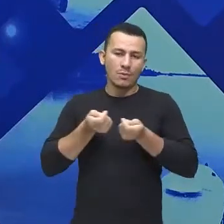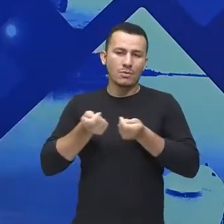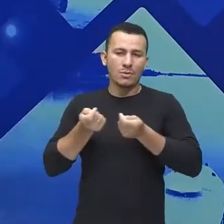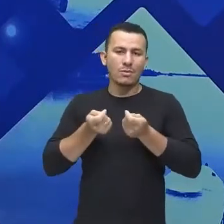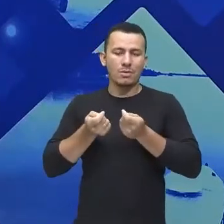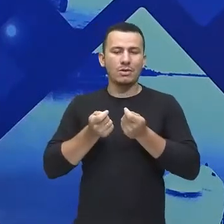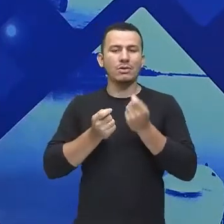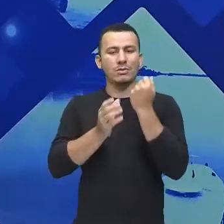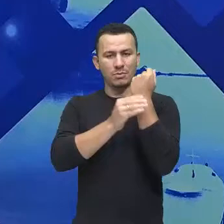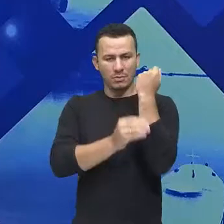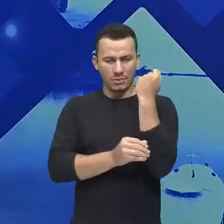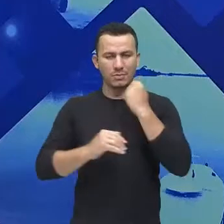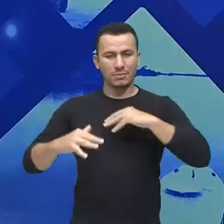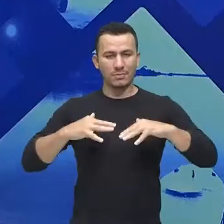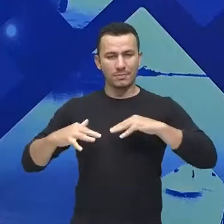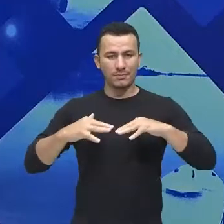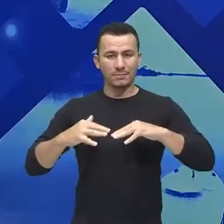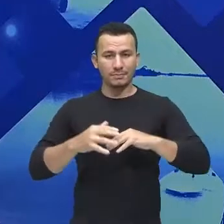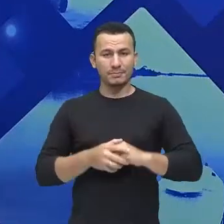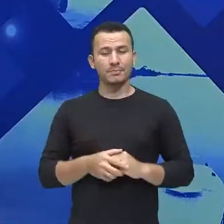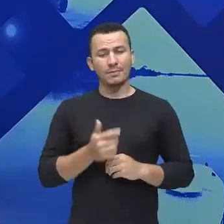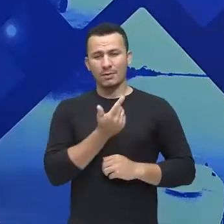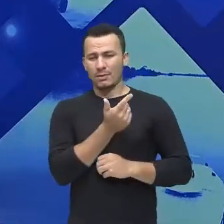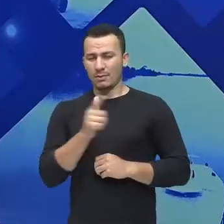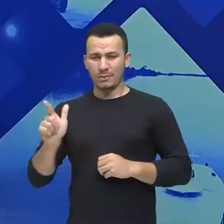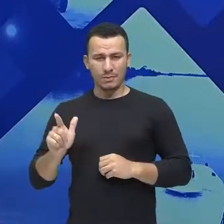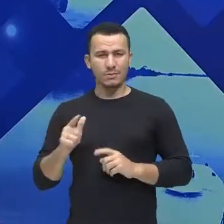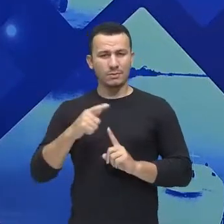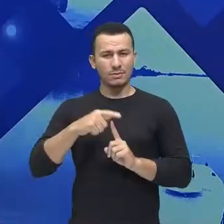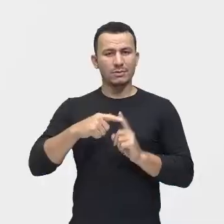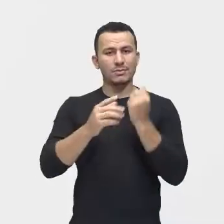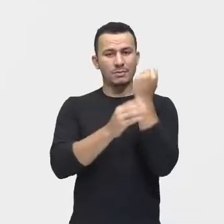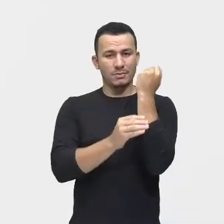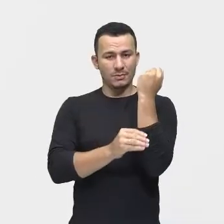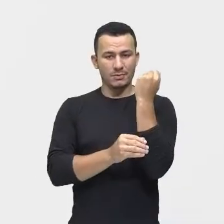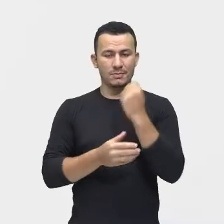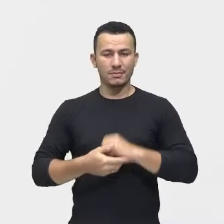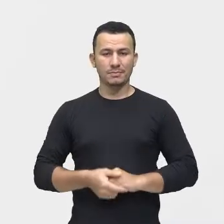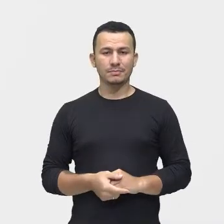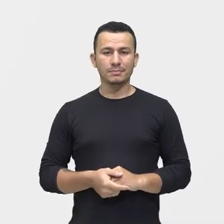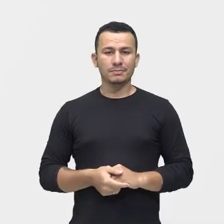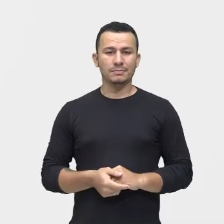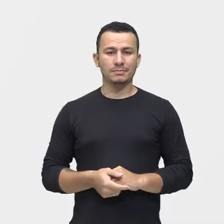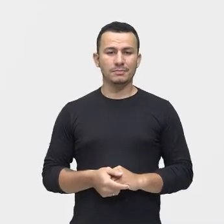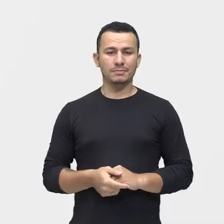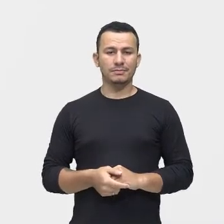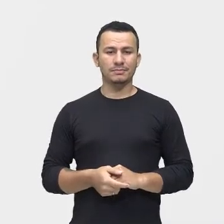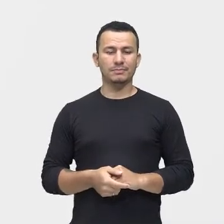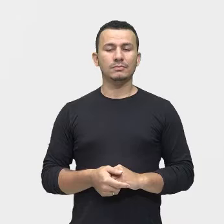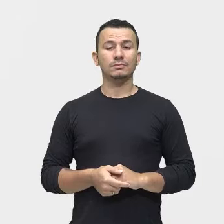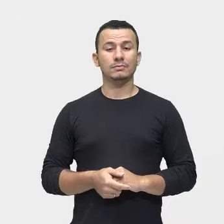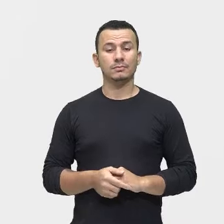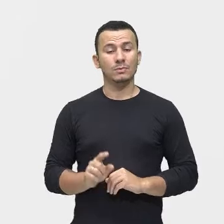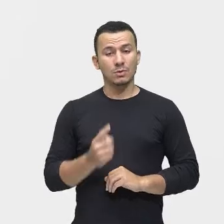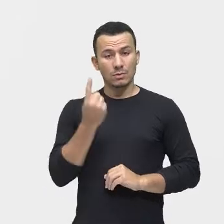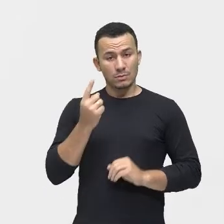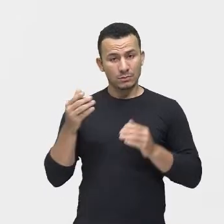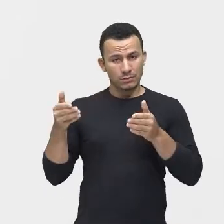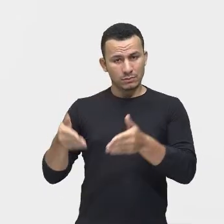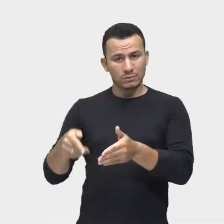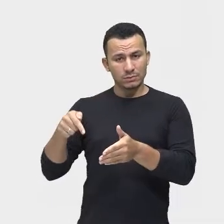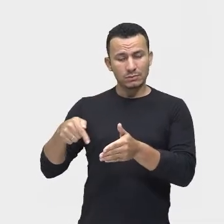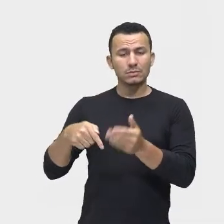esses movimentos. Vamos ao outro tipo de músculo, muito específico, o